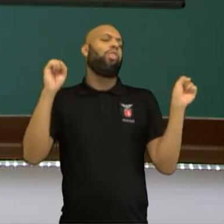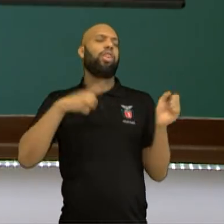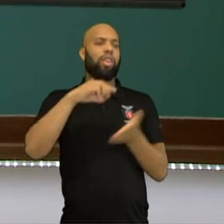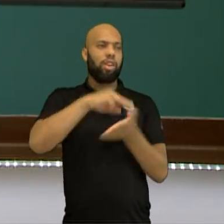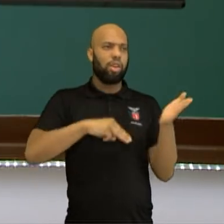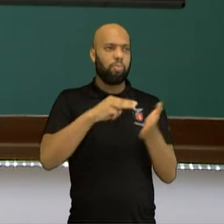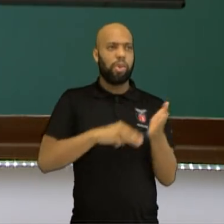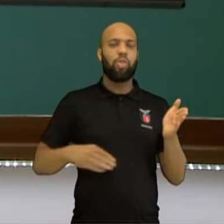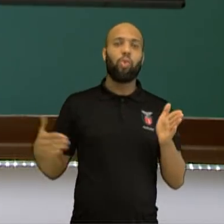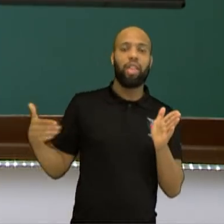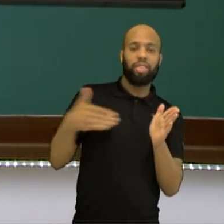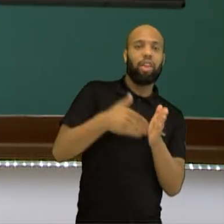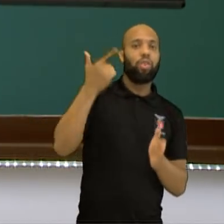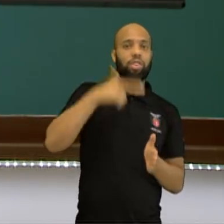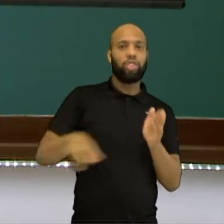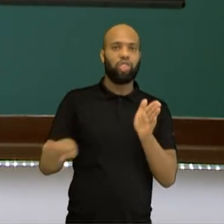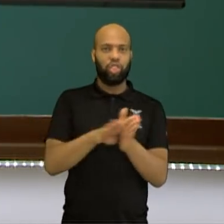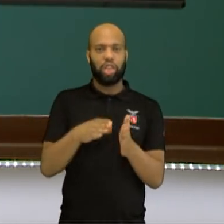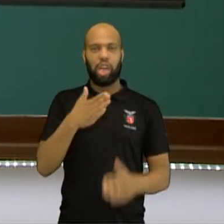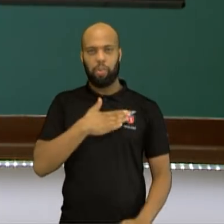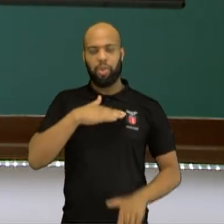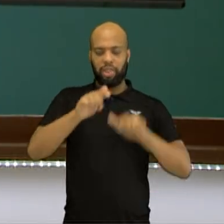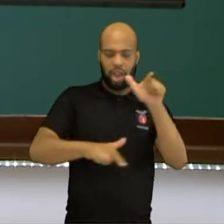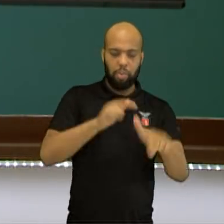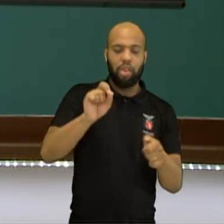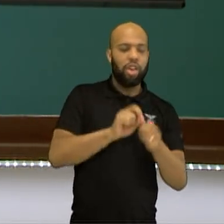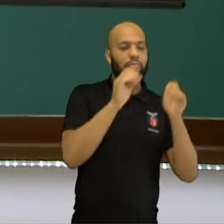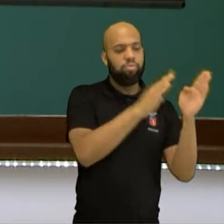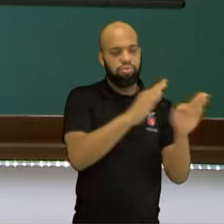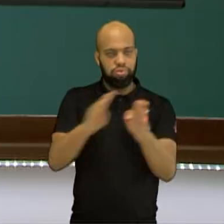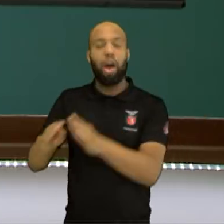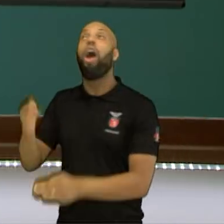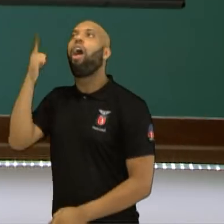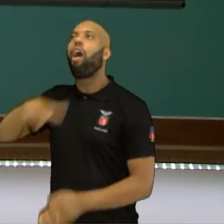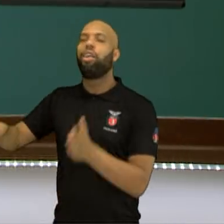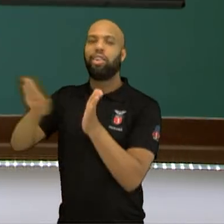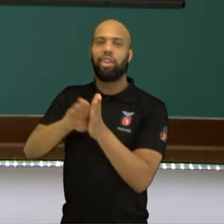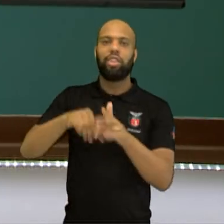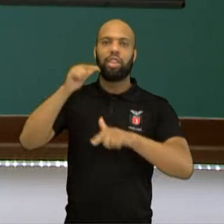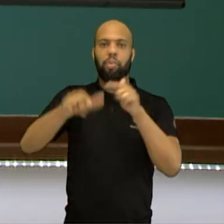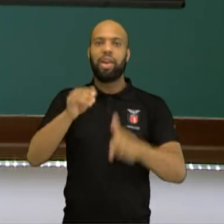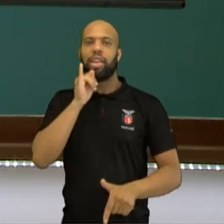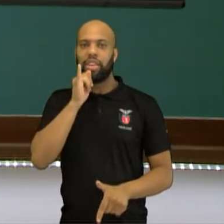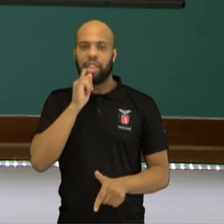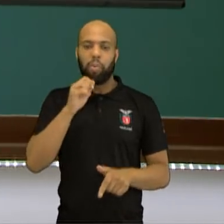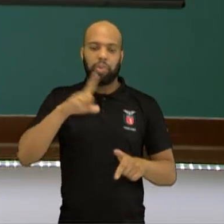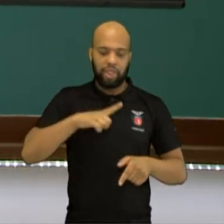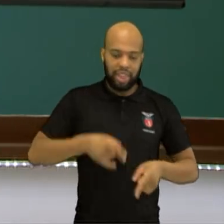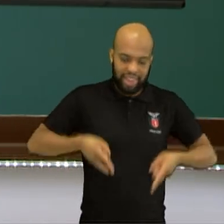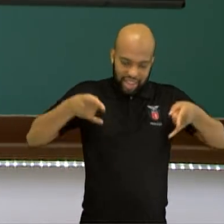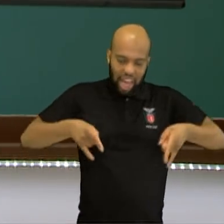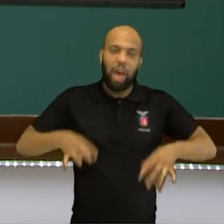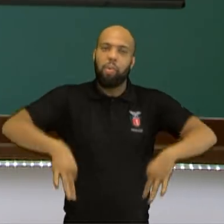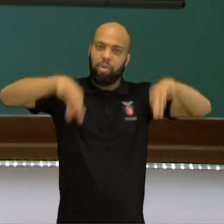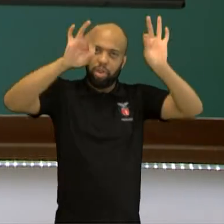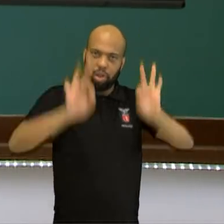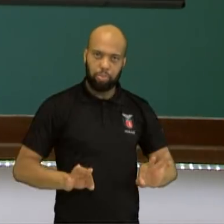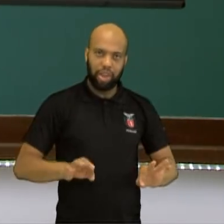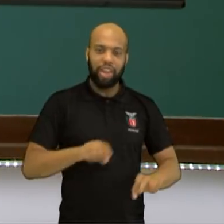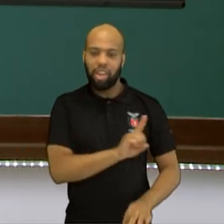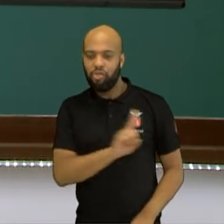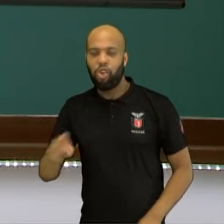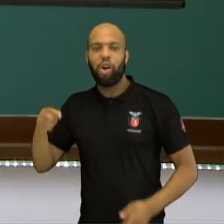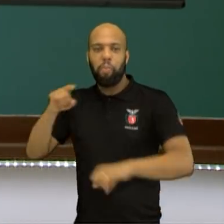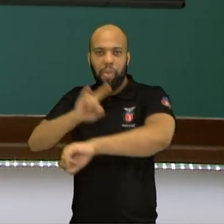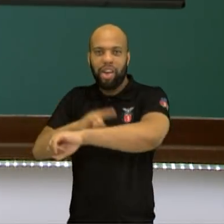ao meu trabalho. Então, eu realizo certas etapas até chegar ao trabalho. Levanto da cama, arrumo a cama, escovo os dentes,